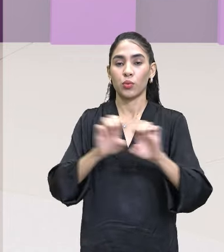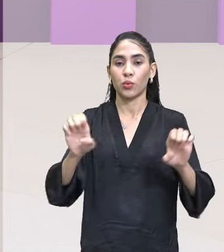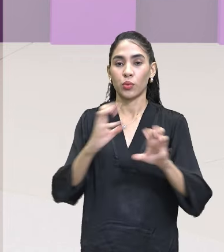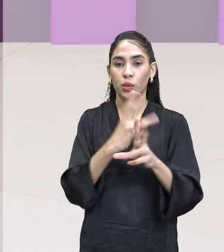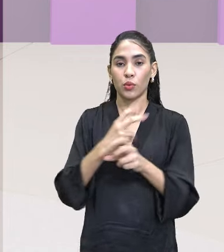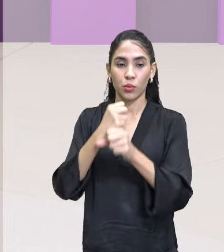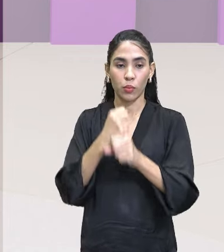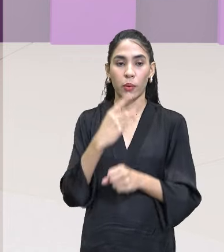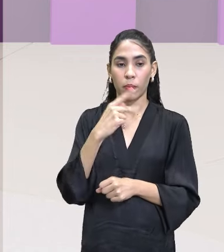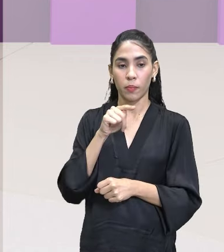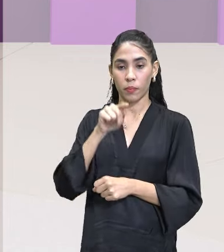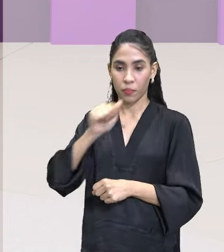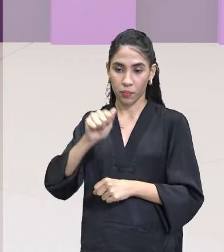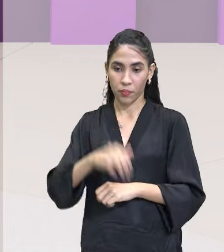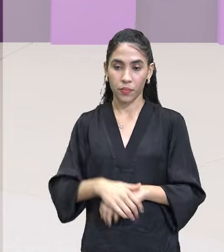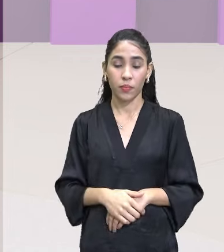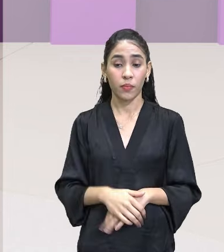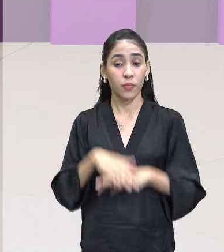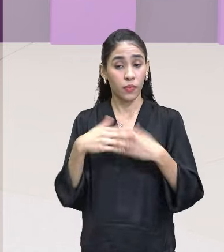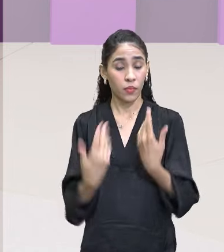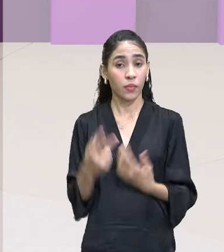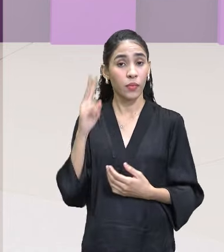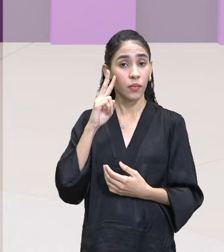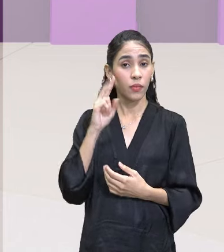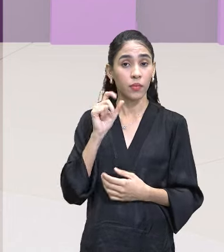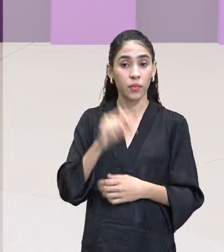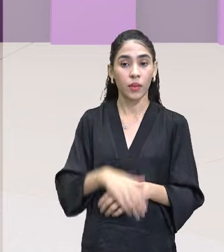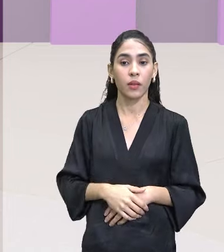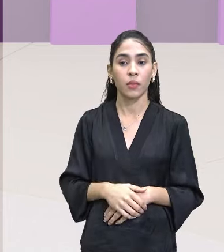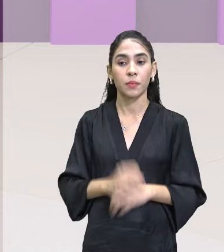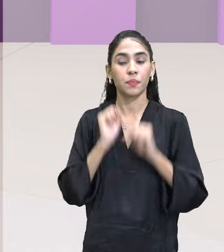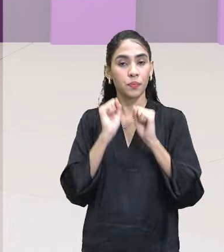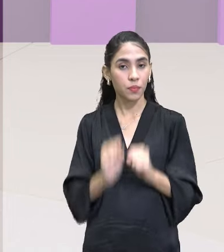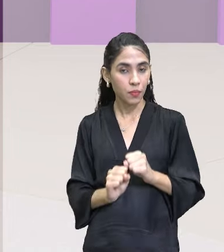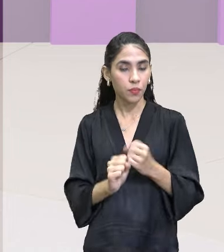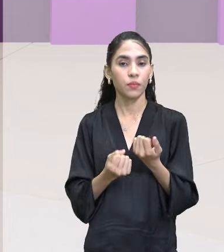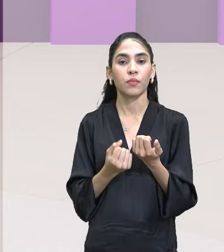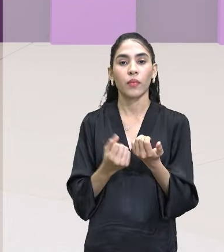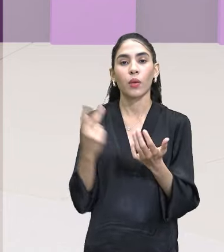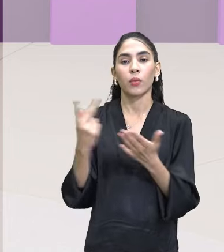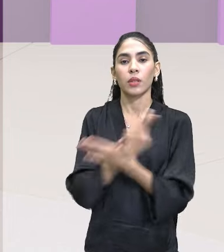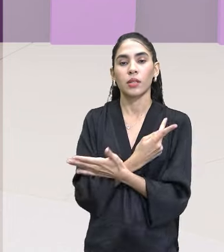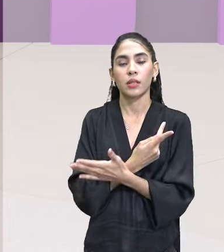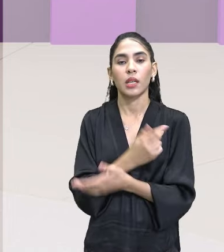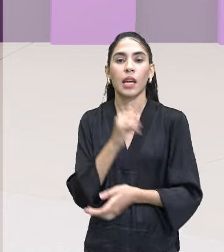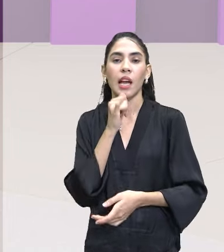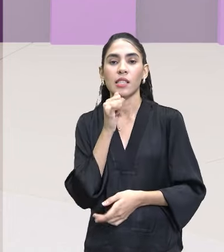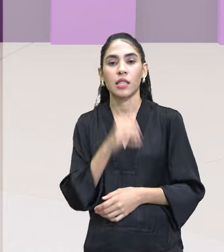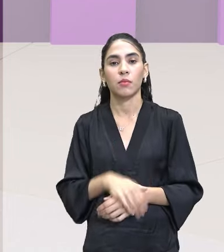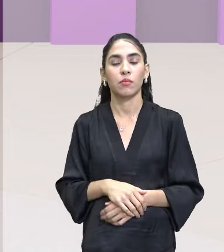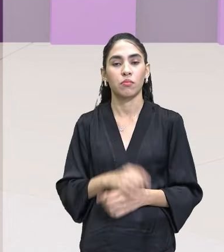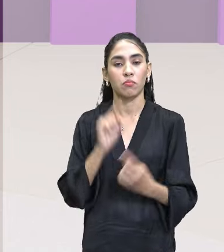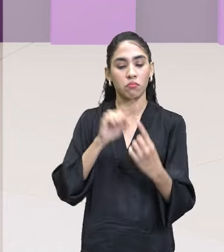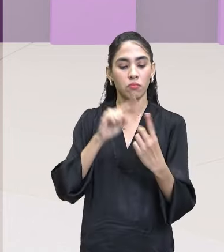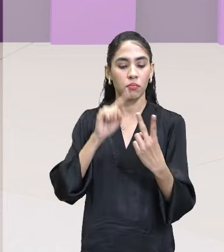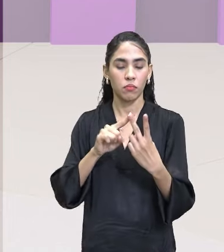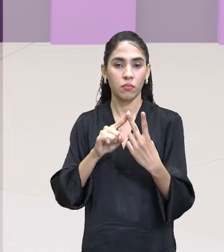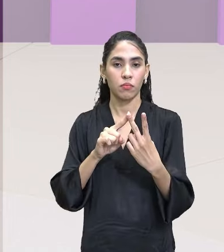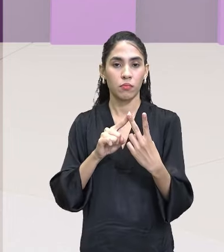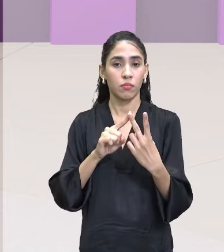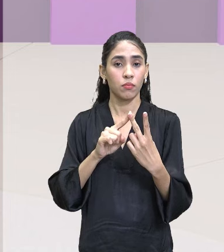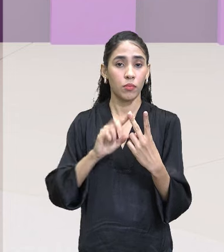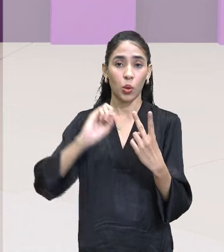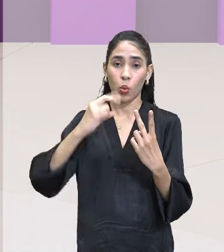de uma PA. Então, lembrando também que pode haver problemas em que você vai usar as duas e as